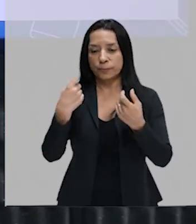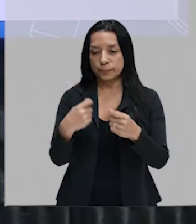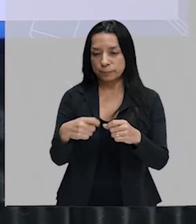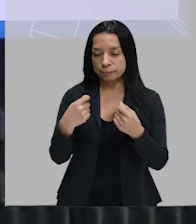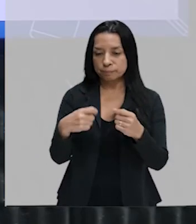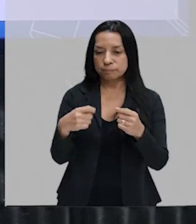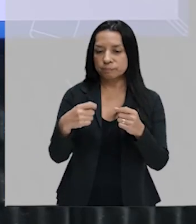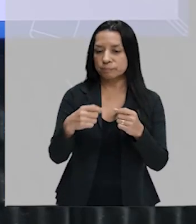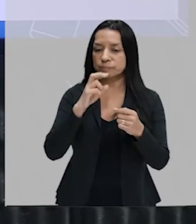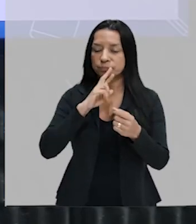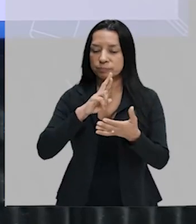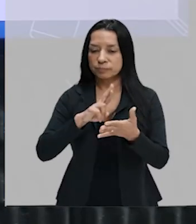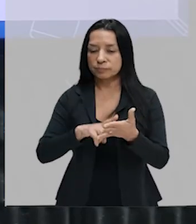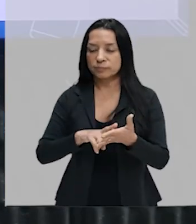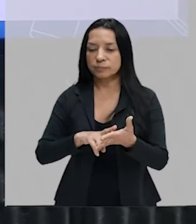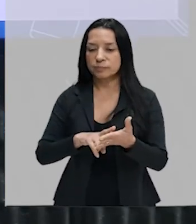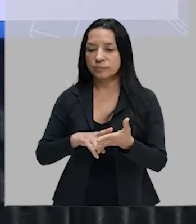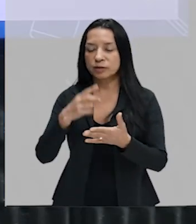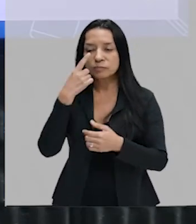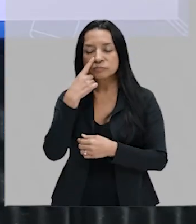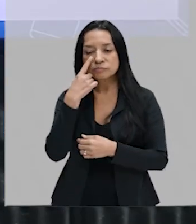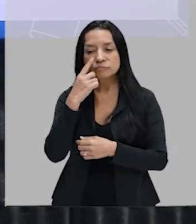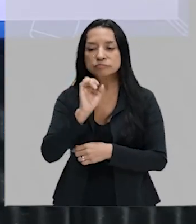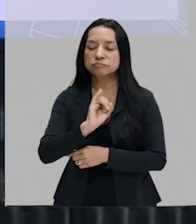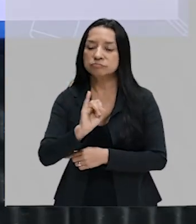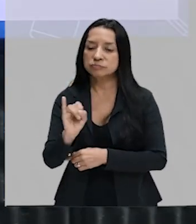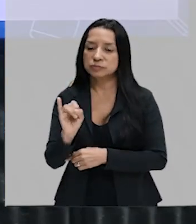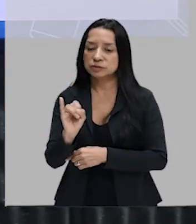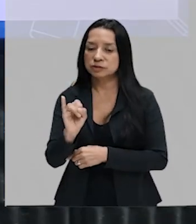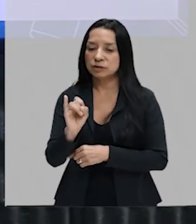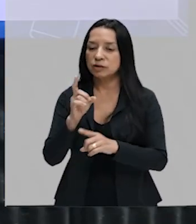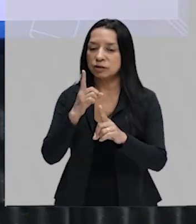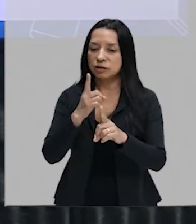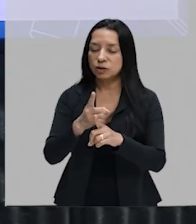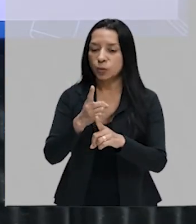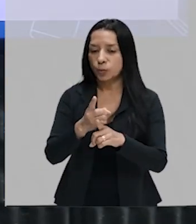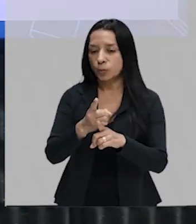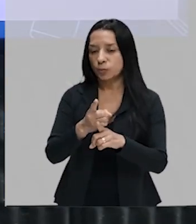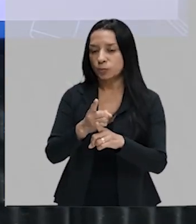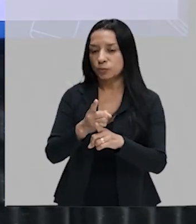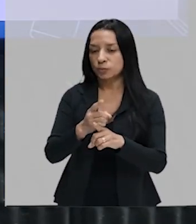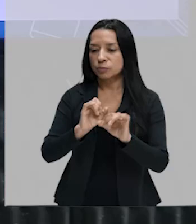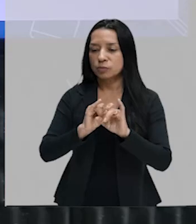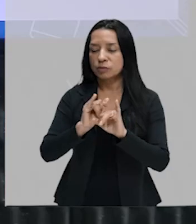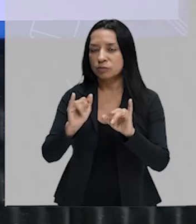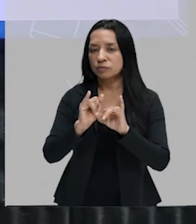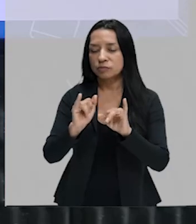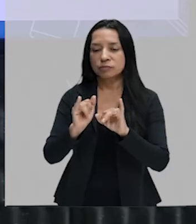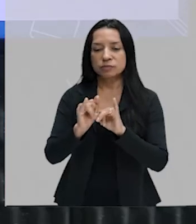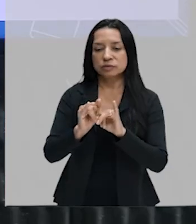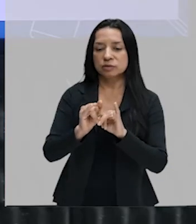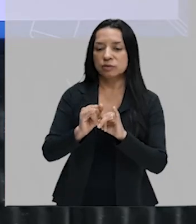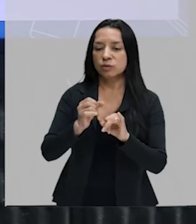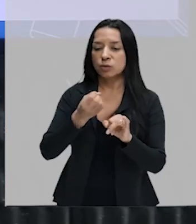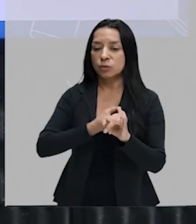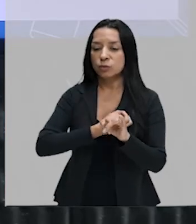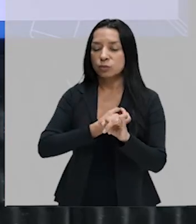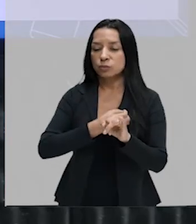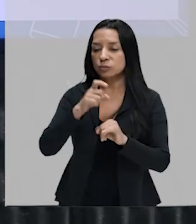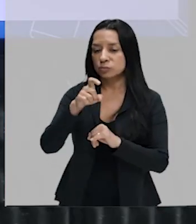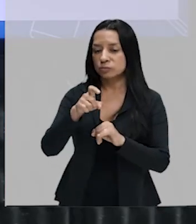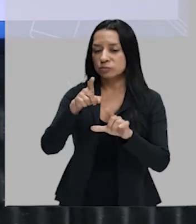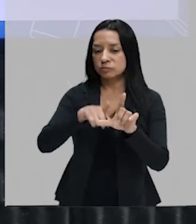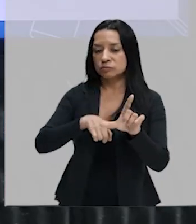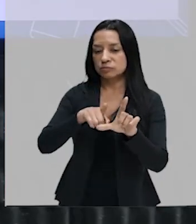precisar resolver para ver se eu encontro essa informação, esse número x que satisfaz,